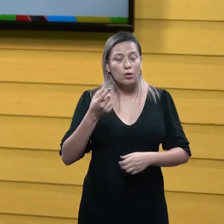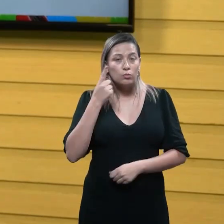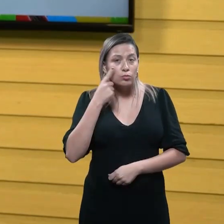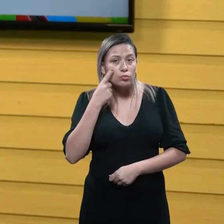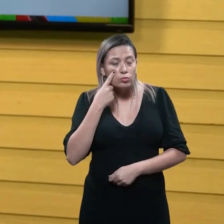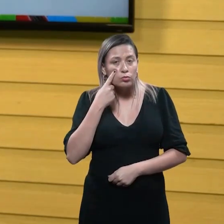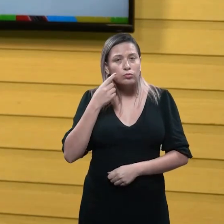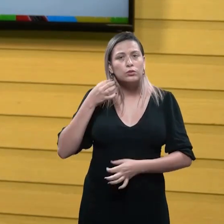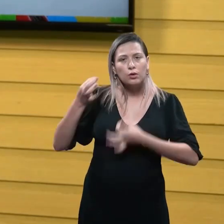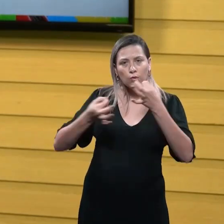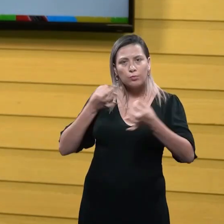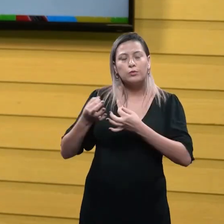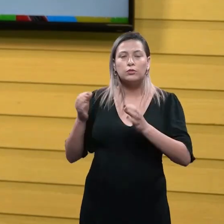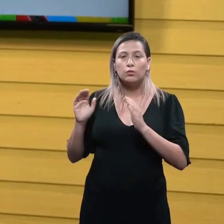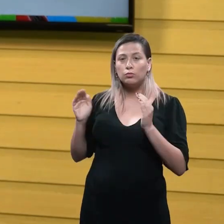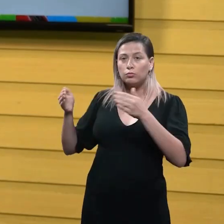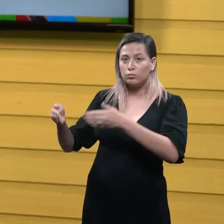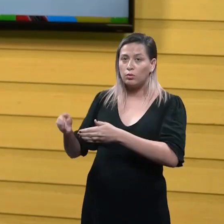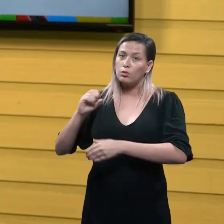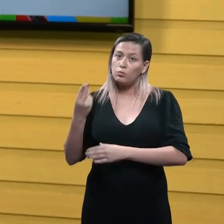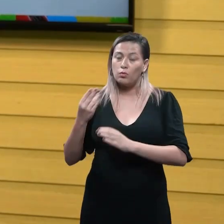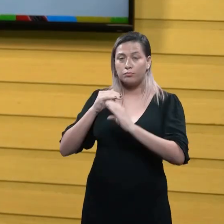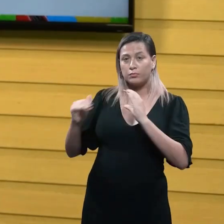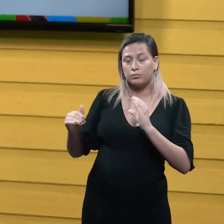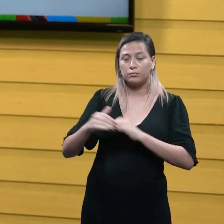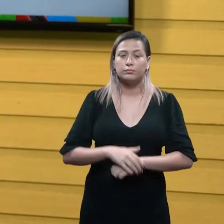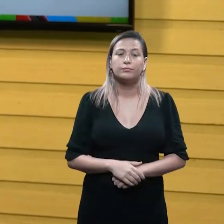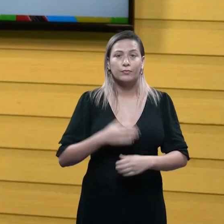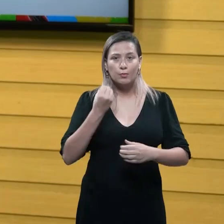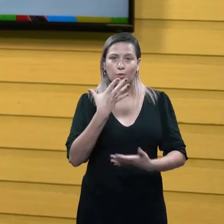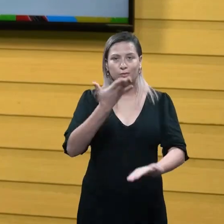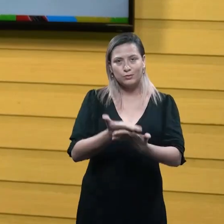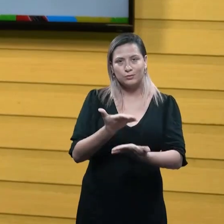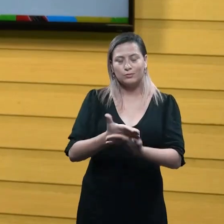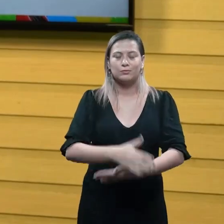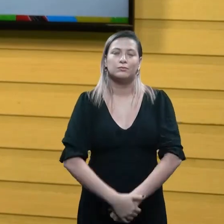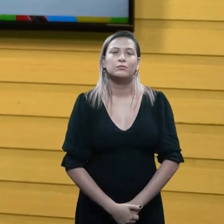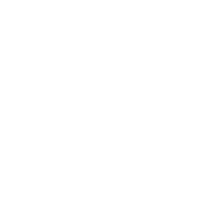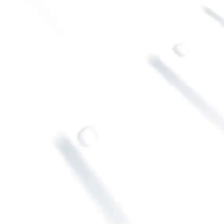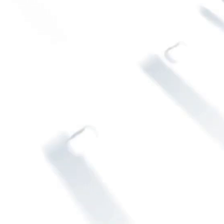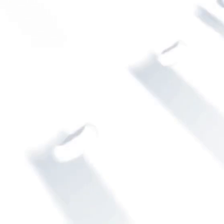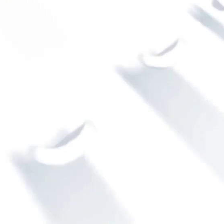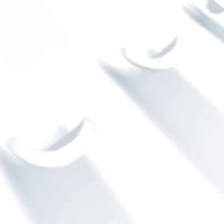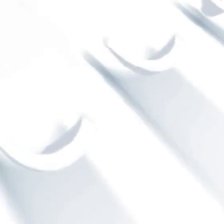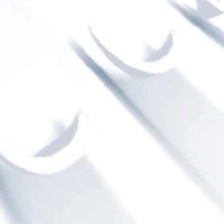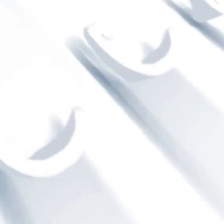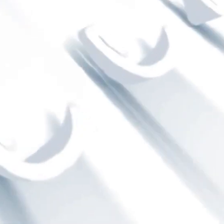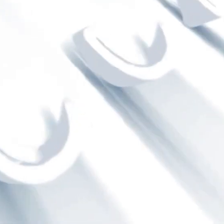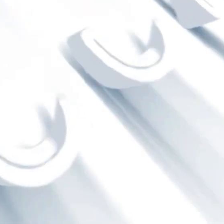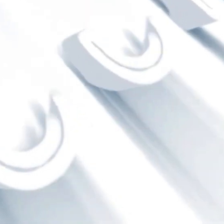de enviar suas dúvidas e comentários através do fórum ou por e-mail. Bons estudos!